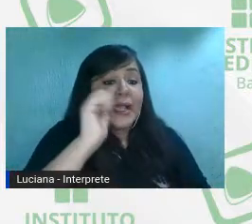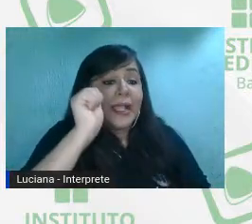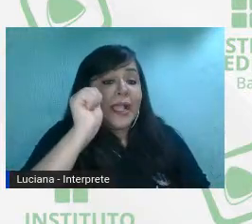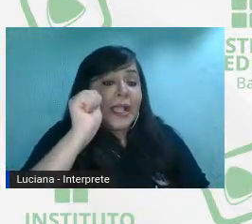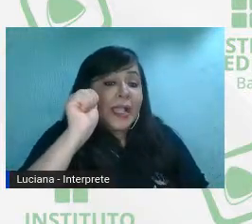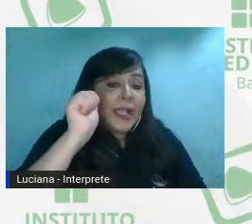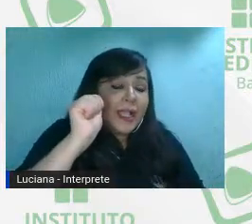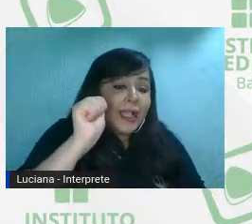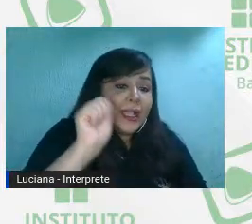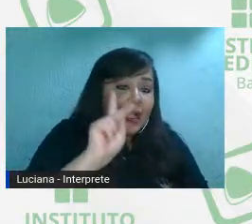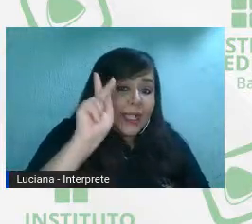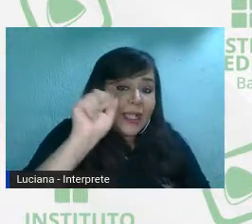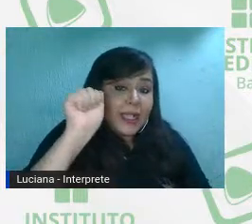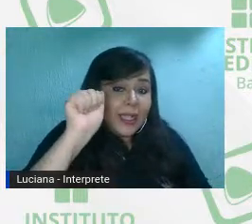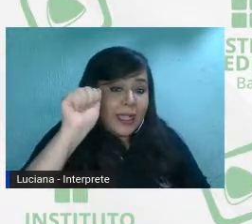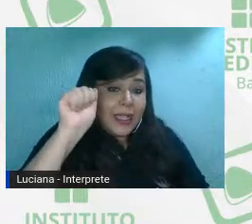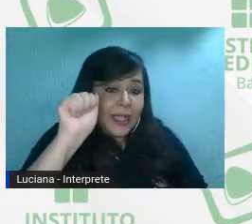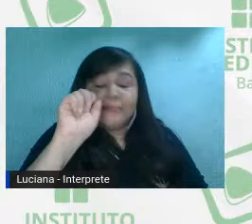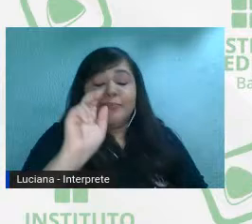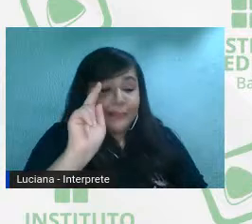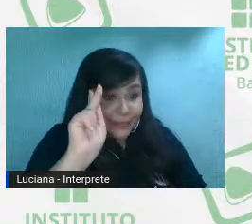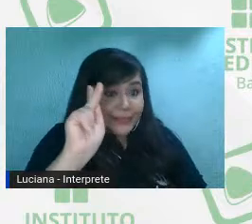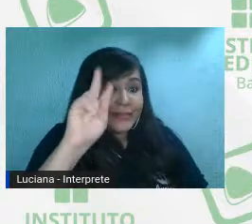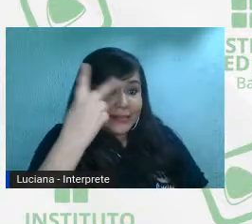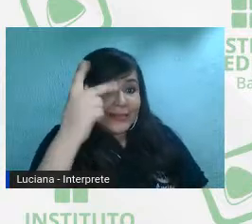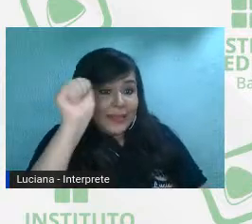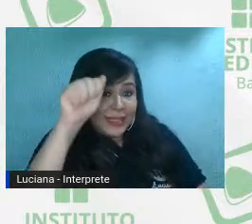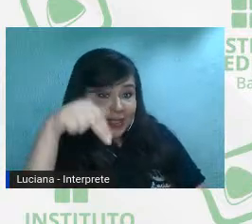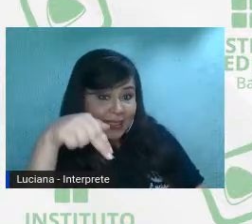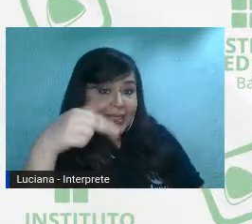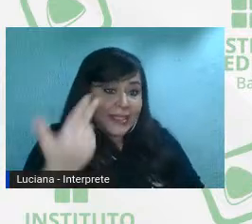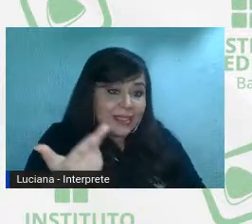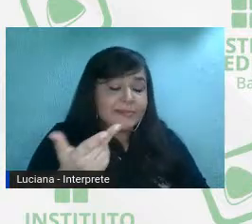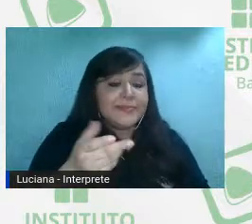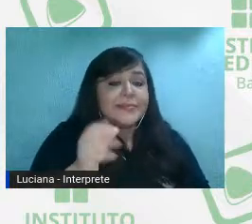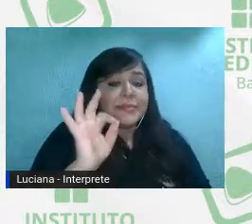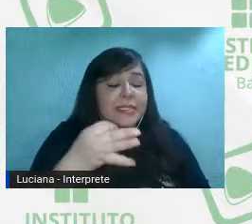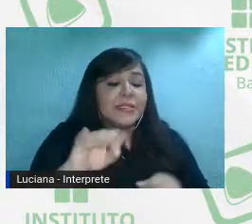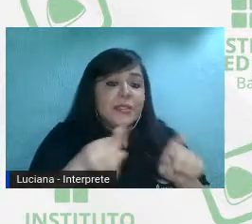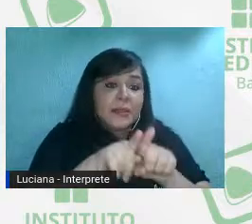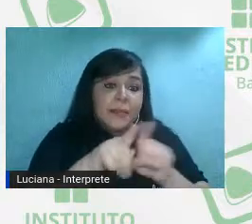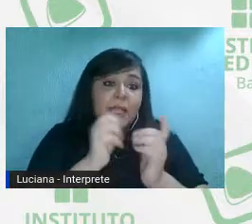fundamental no processo de ensino-aprendizagem. Além, claro, da